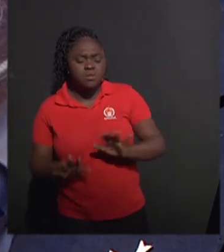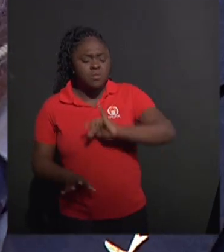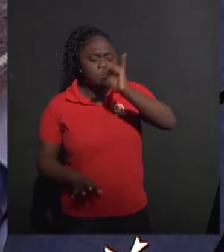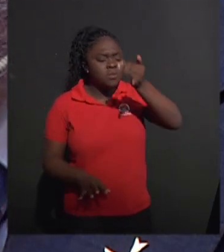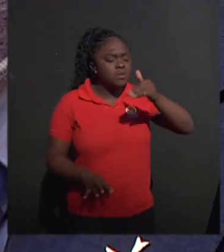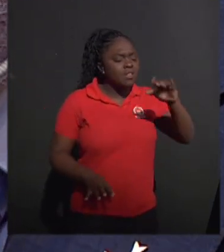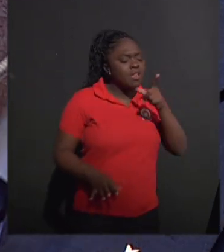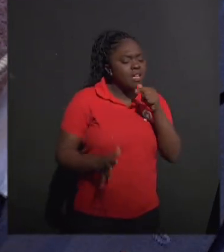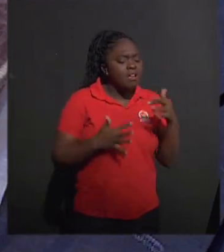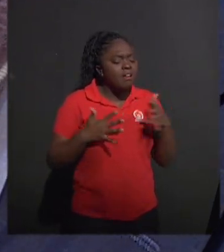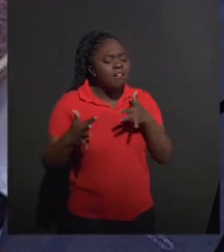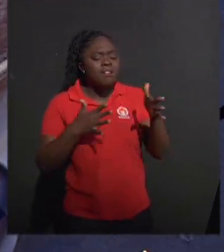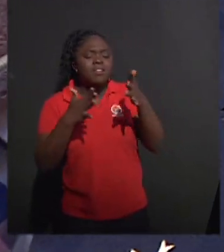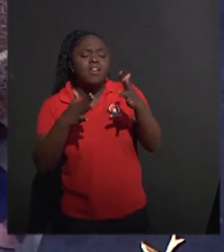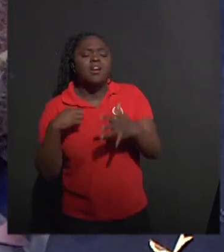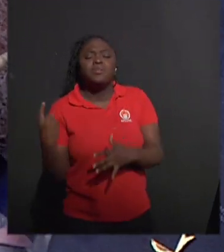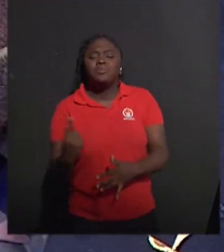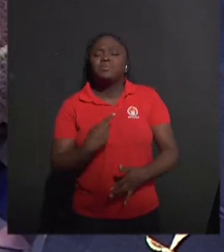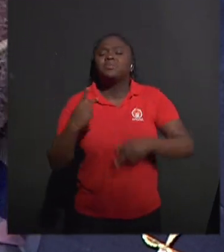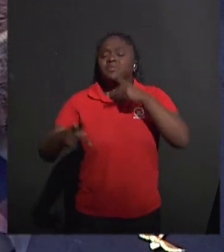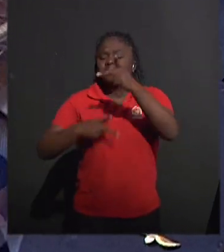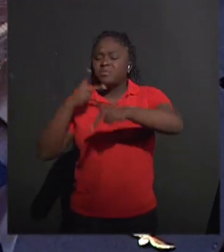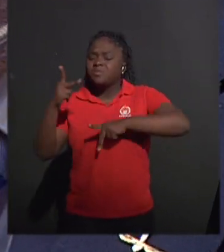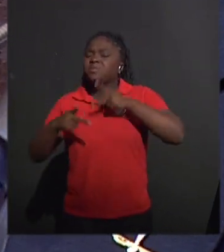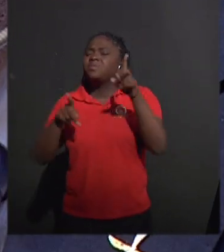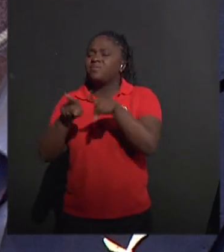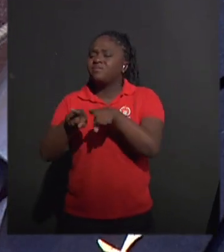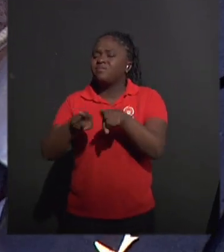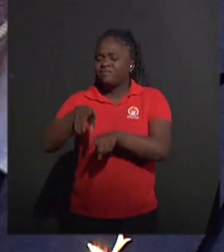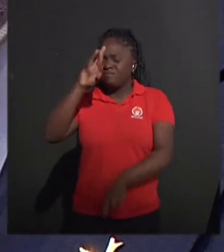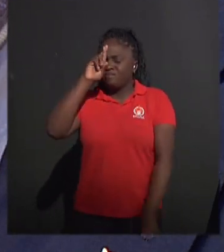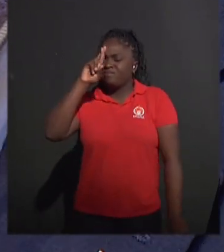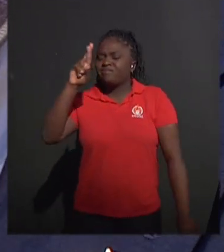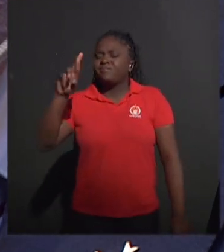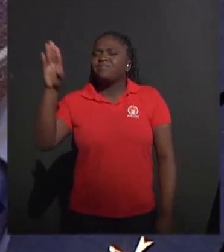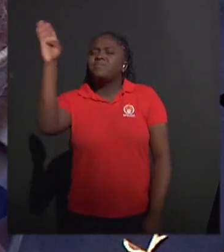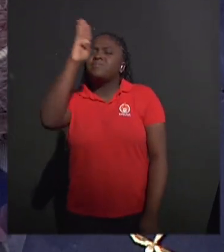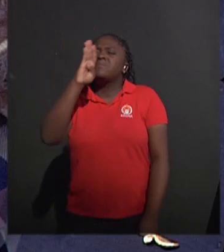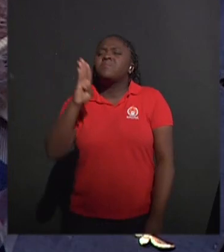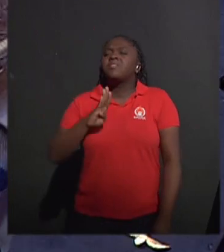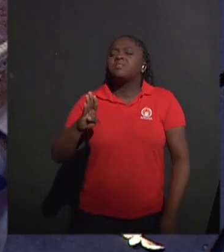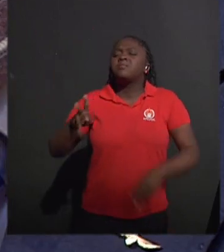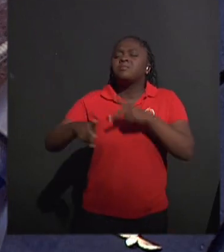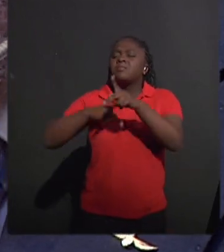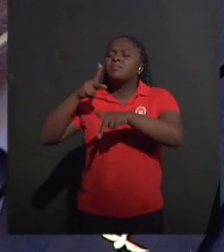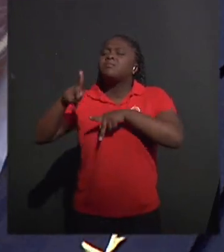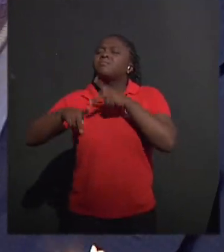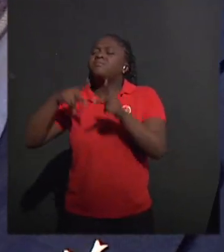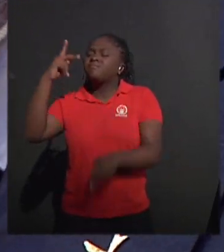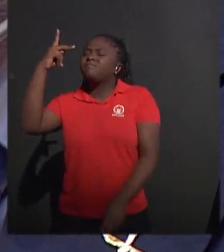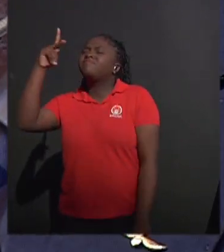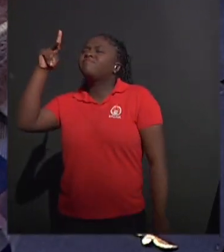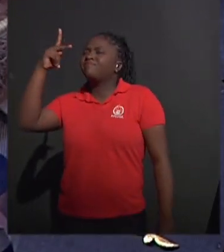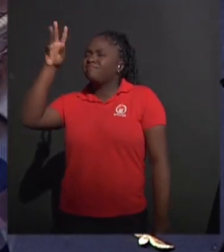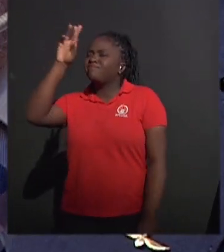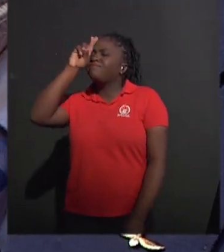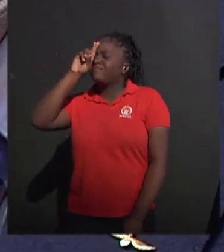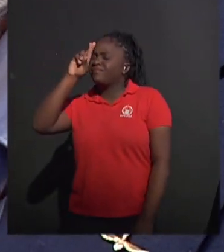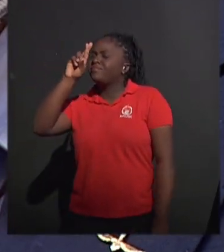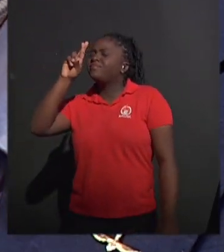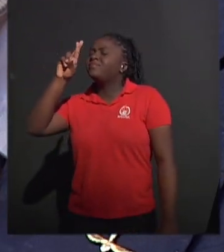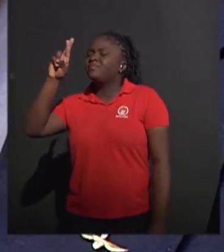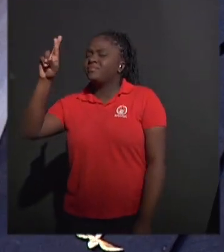rios, mas somos o Teu povo, Senhor. Ó Pai, o Brasil é Sua gente, o Brasil é o Seu povo,